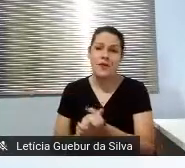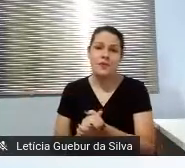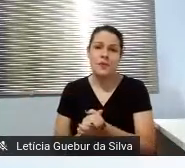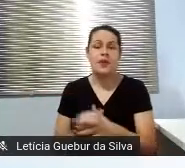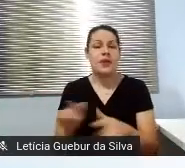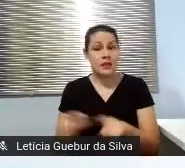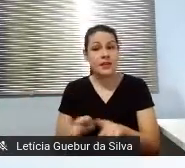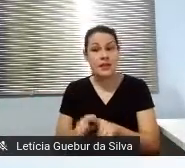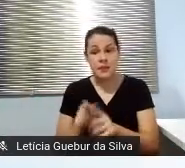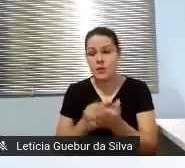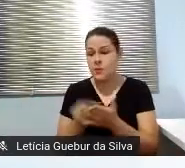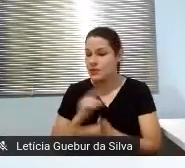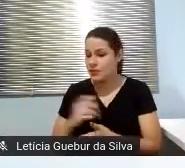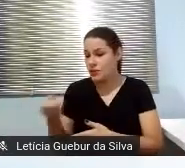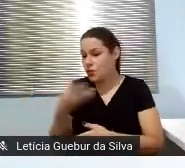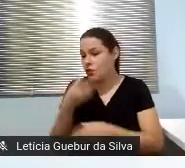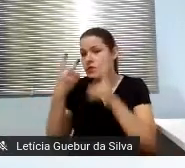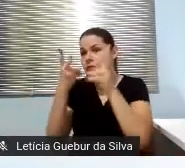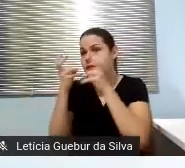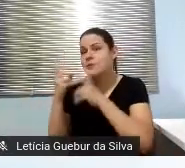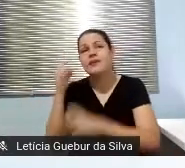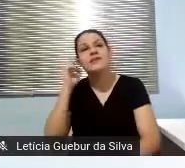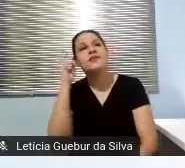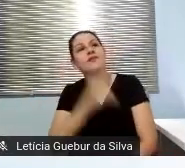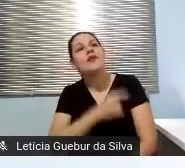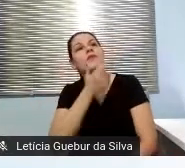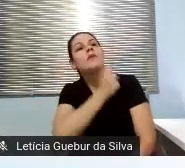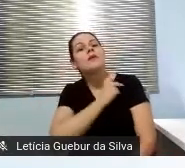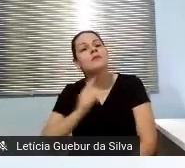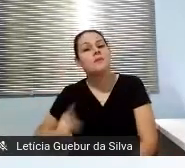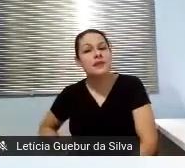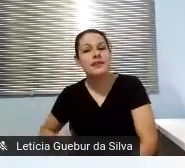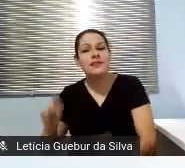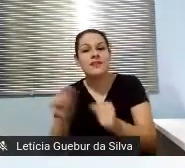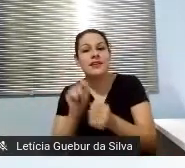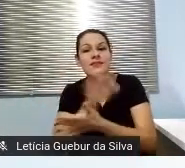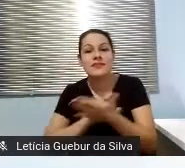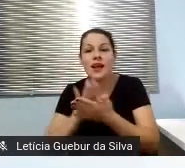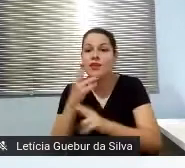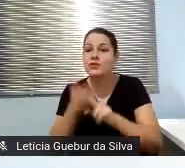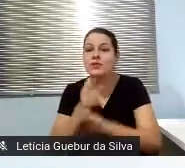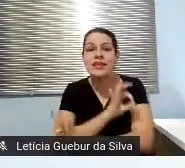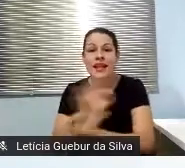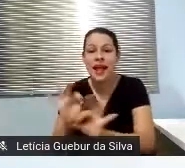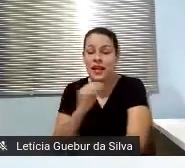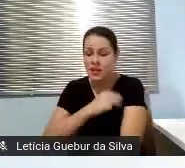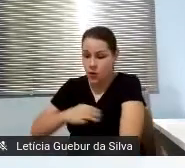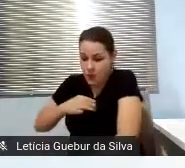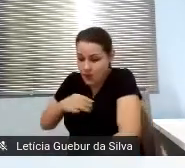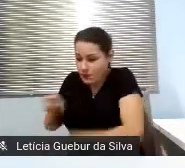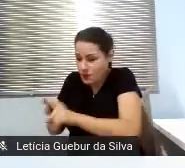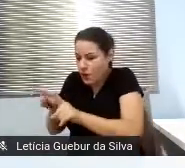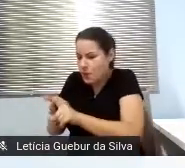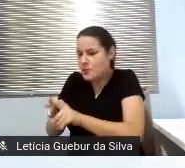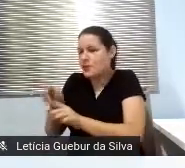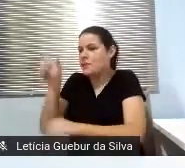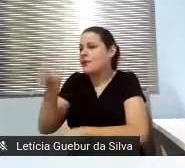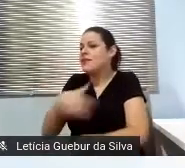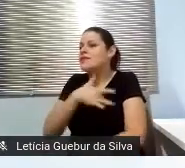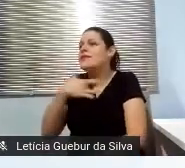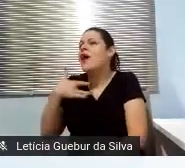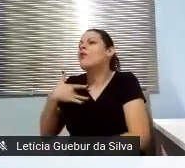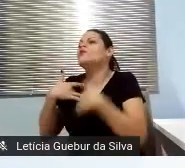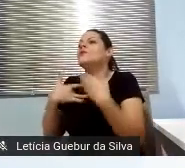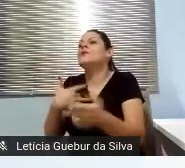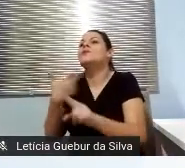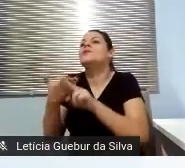exemplos, né? Então, se você tem chefe da nação não fazendo isso, o ministro que representa tem um peso para a sociedade